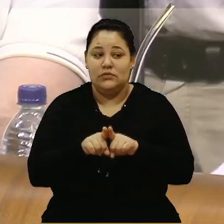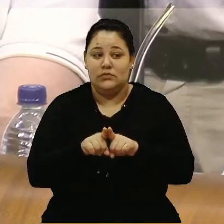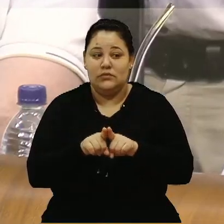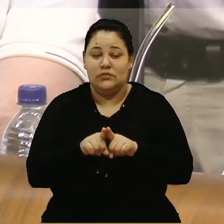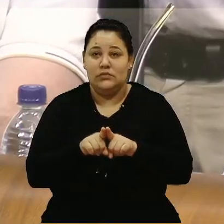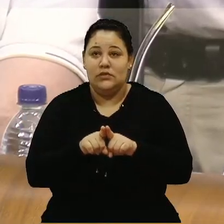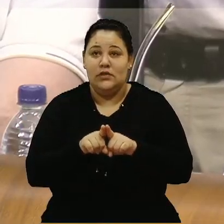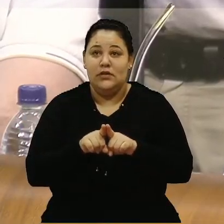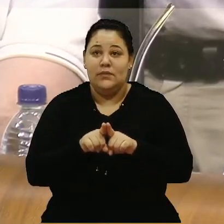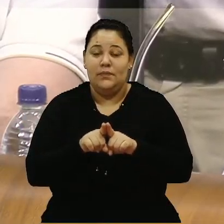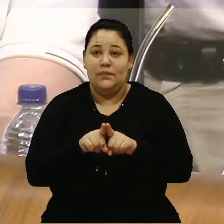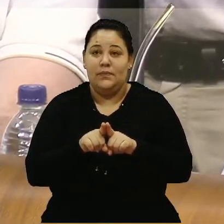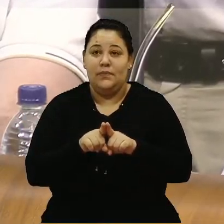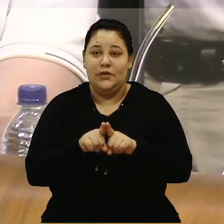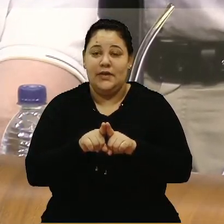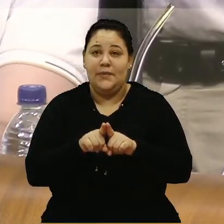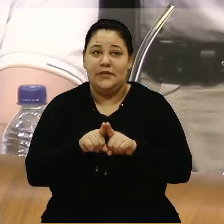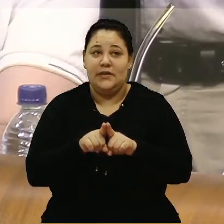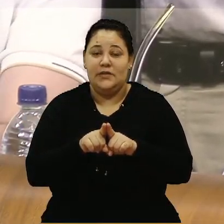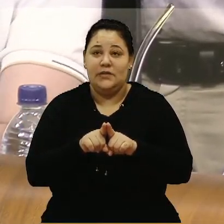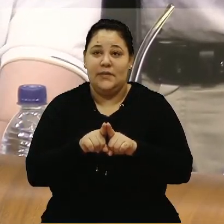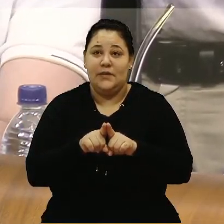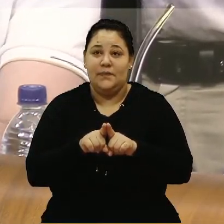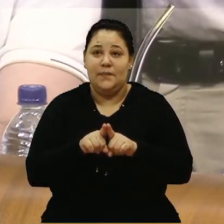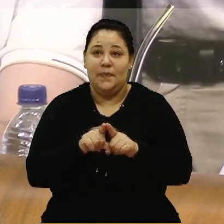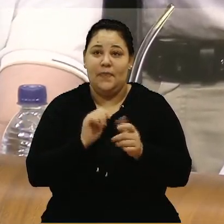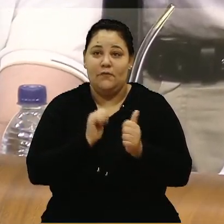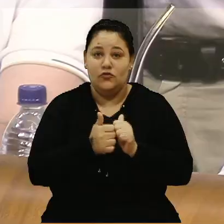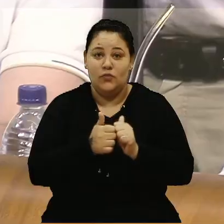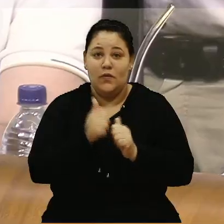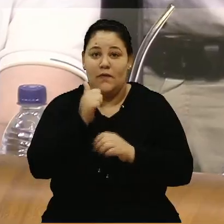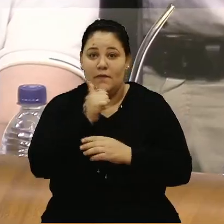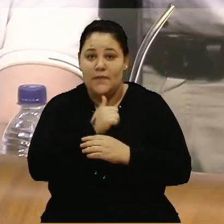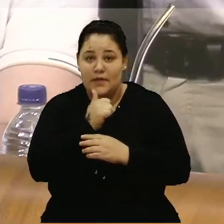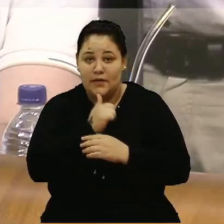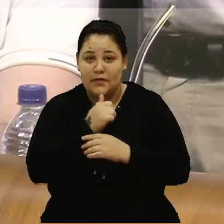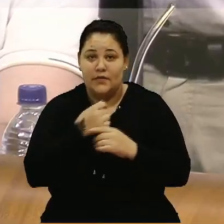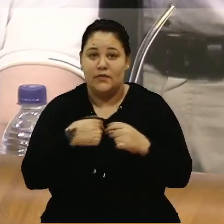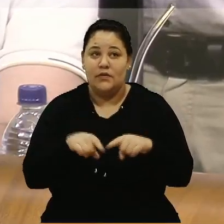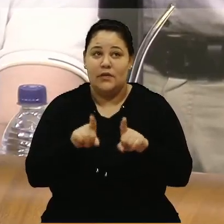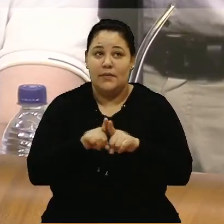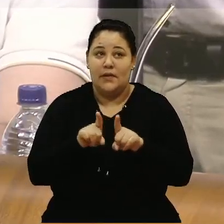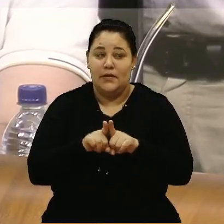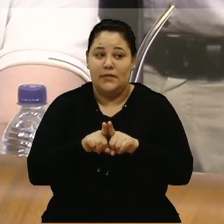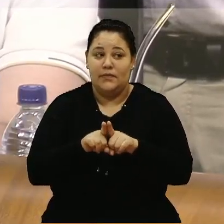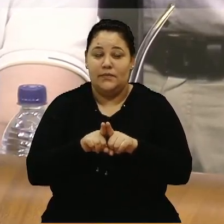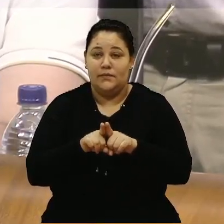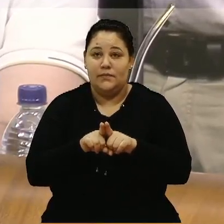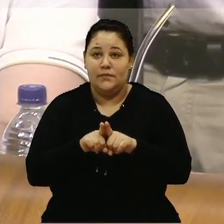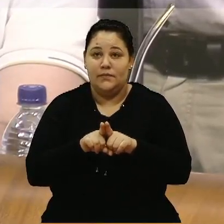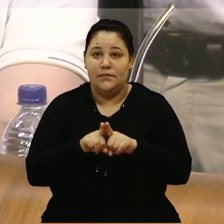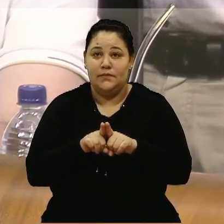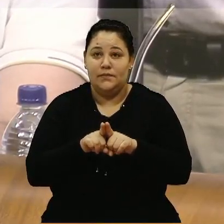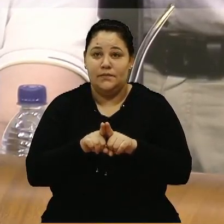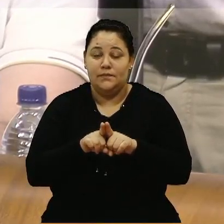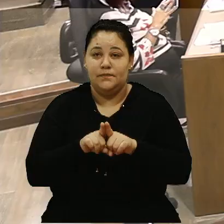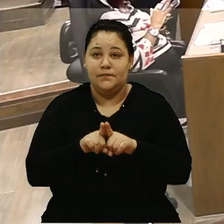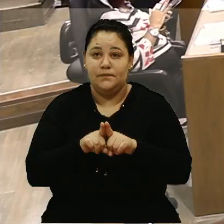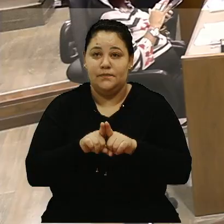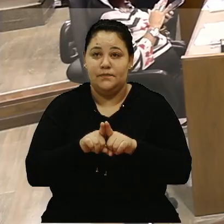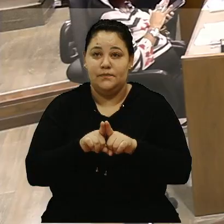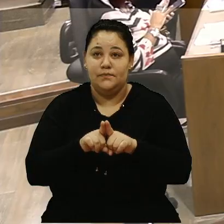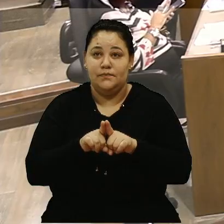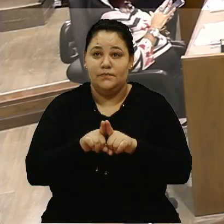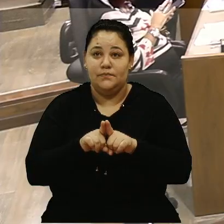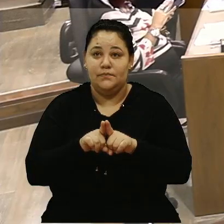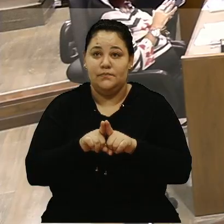recentemente em Bento Gonçalves, do futebol feminino do Esporte Clube Juventude América de Minas Gerais. Obrigado, senhor presidente. O senhor pediu